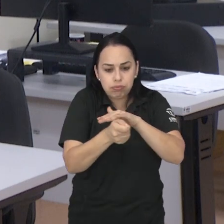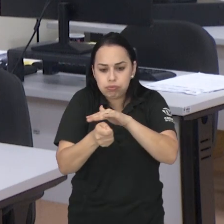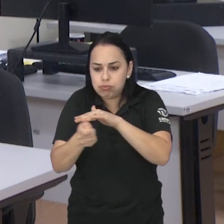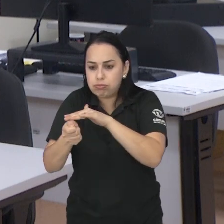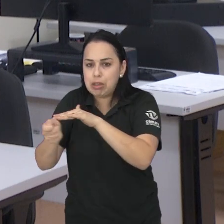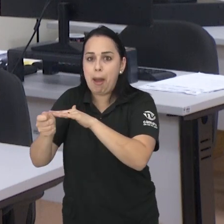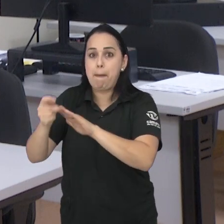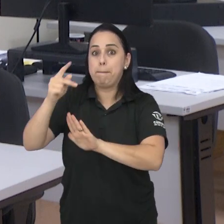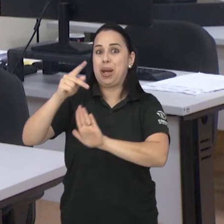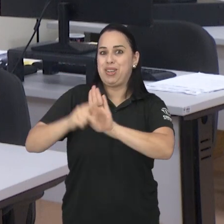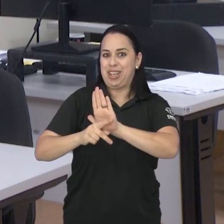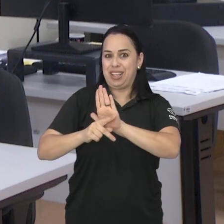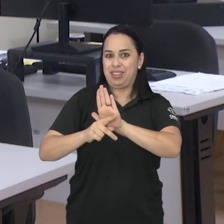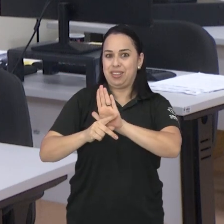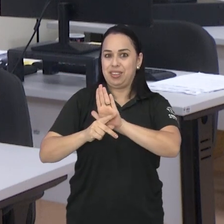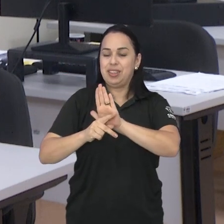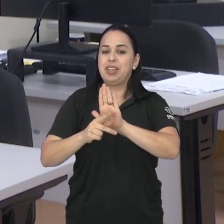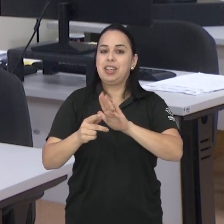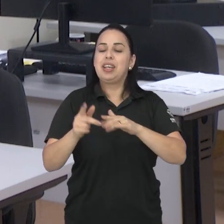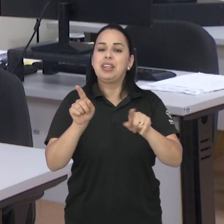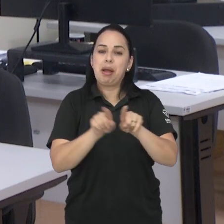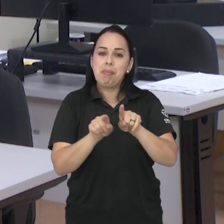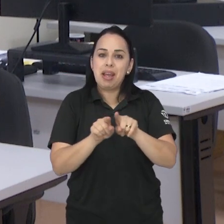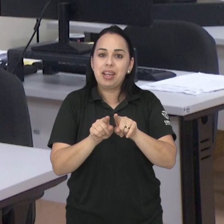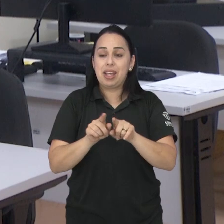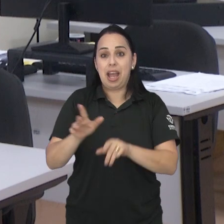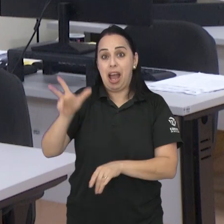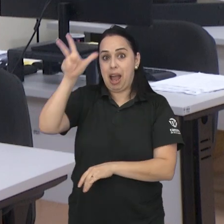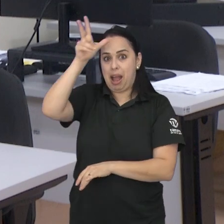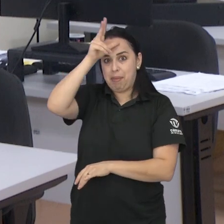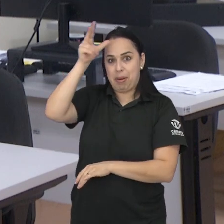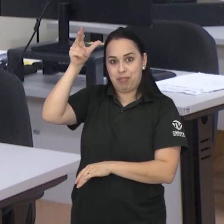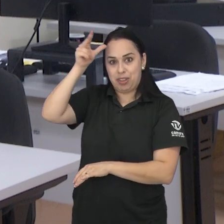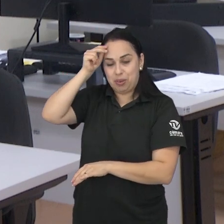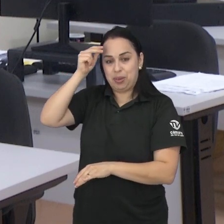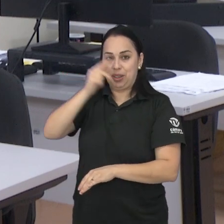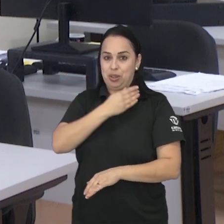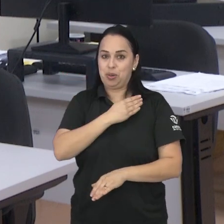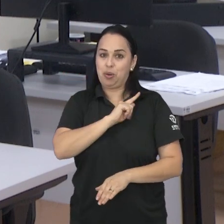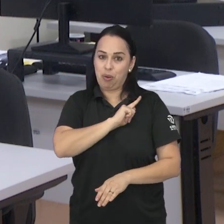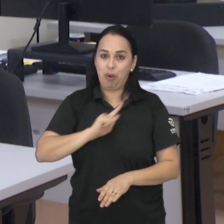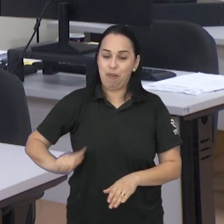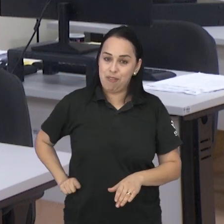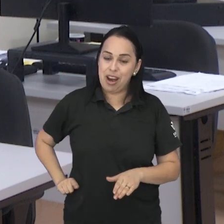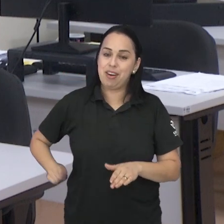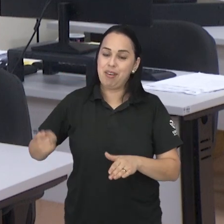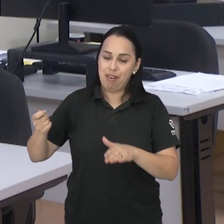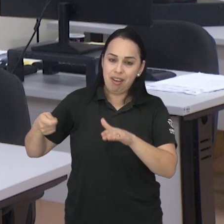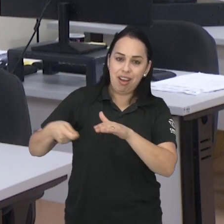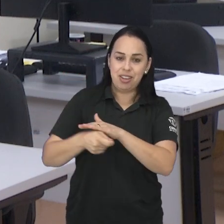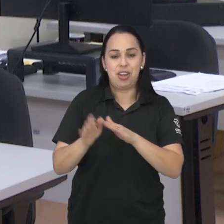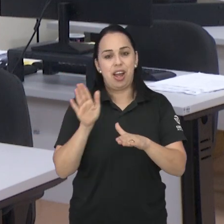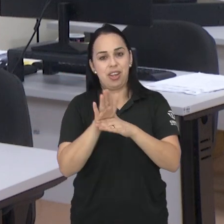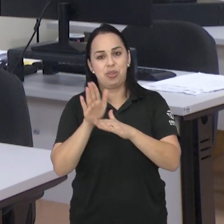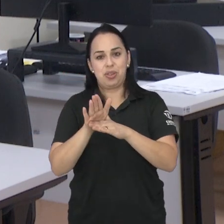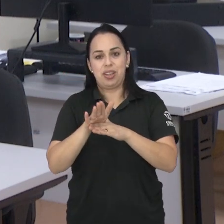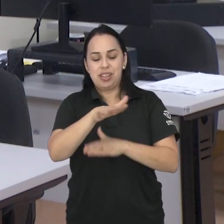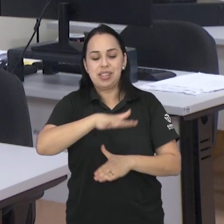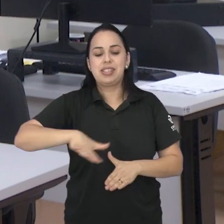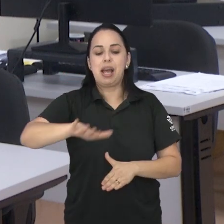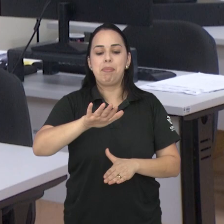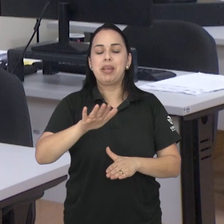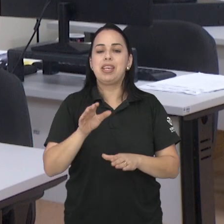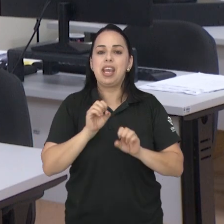diversos projetos culturais que não sairiam do papel sem a ajuda do poder público. E a gente sabe, né? Cultura é